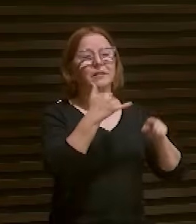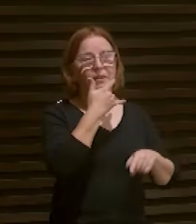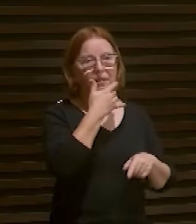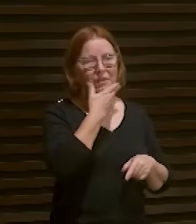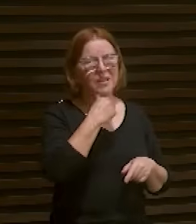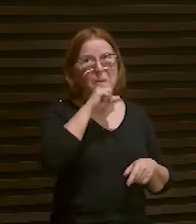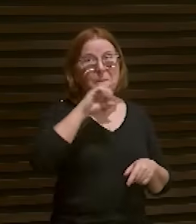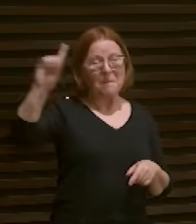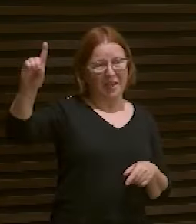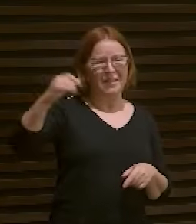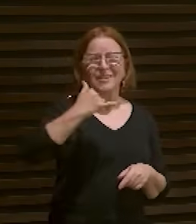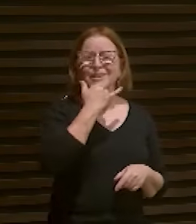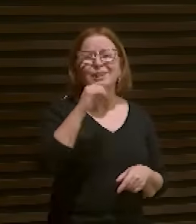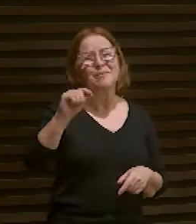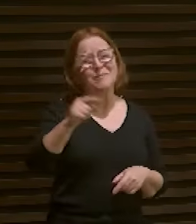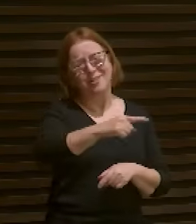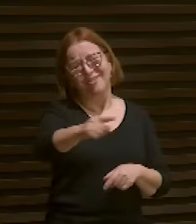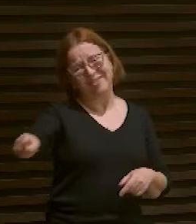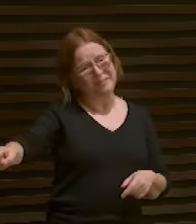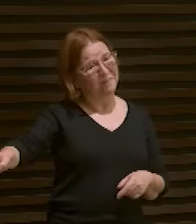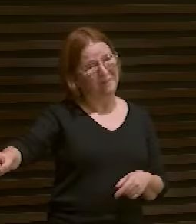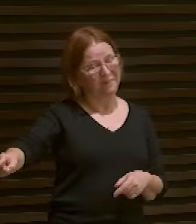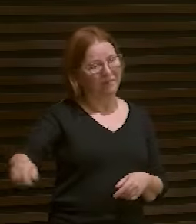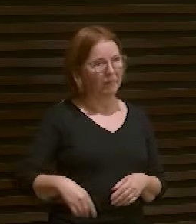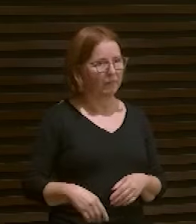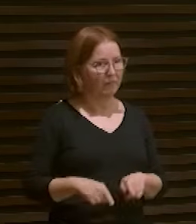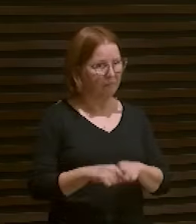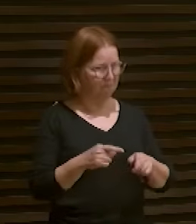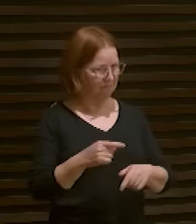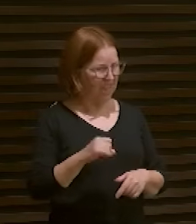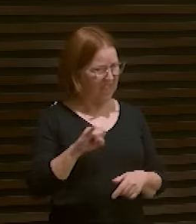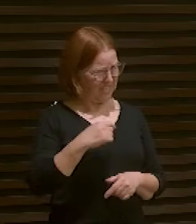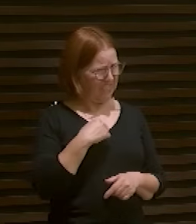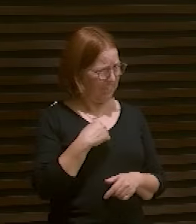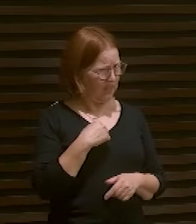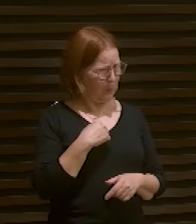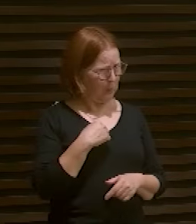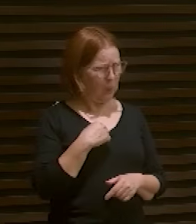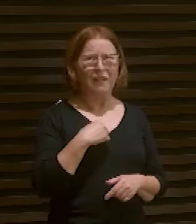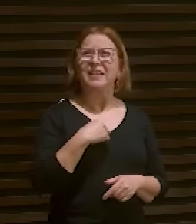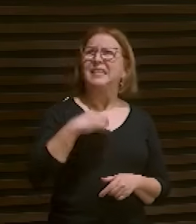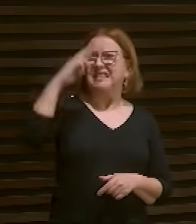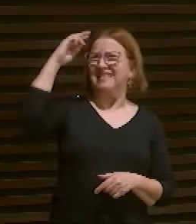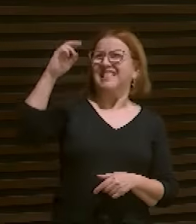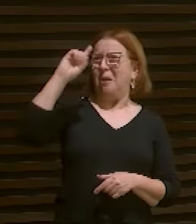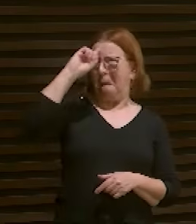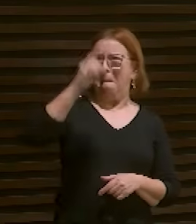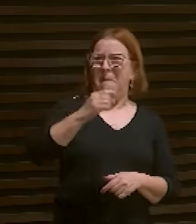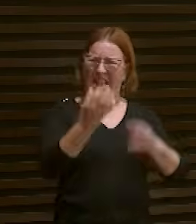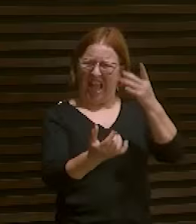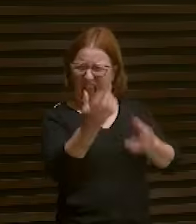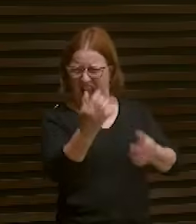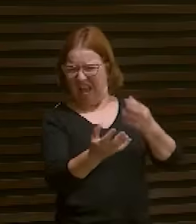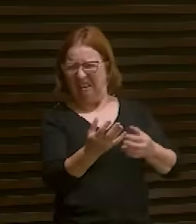perdoa-lhes. Eu já disse aqui, se fosse eu, o Senhor manda fogo, com